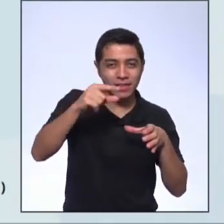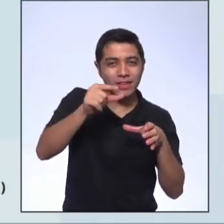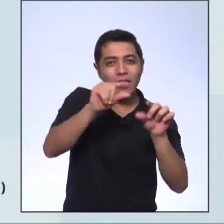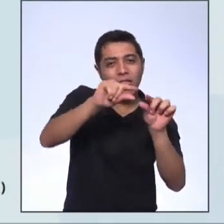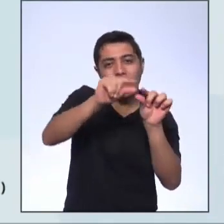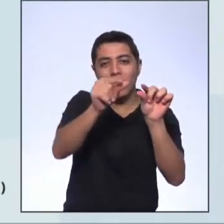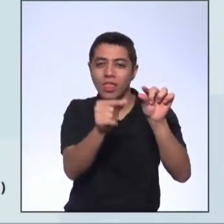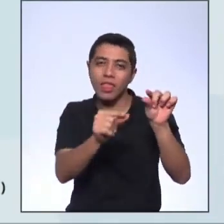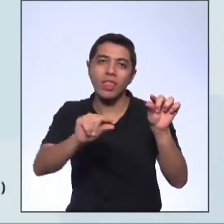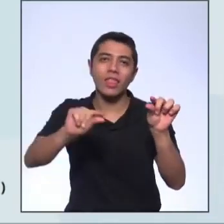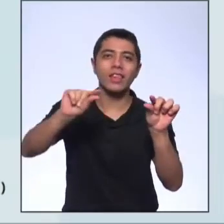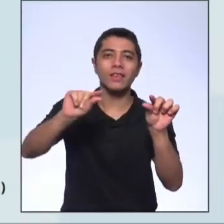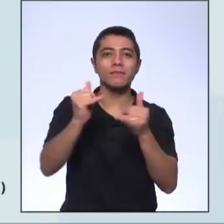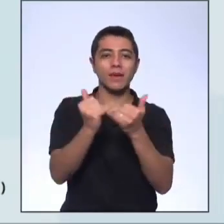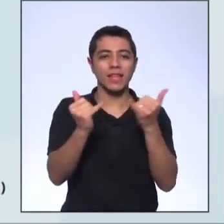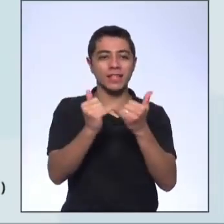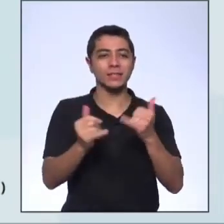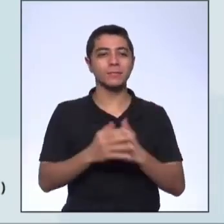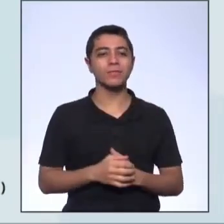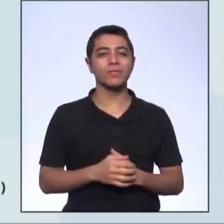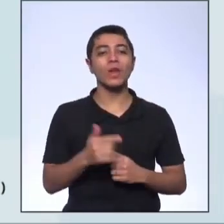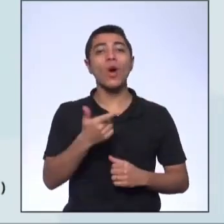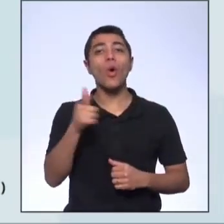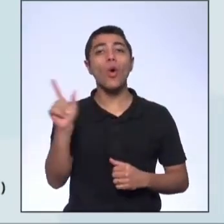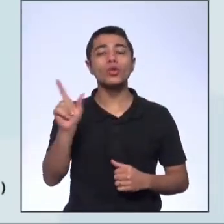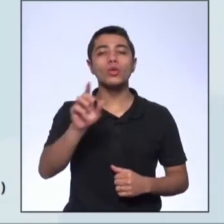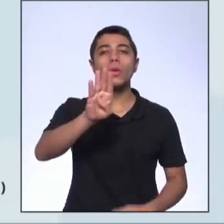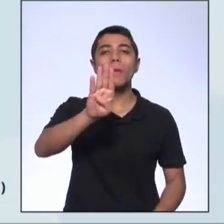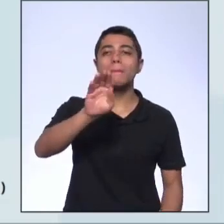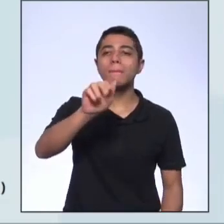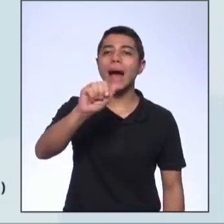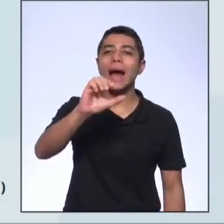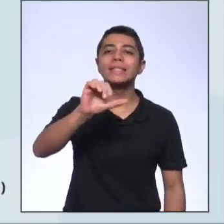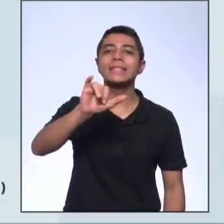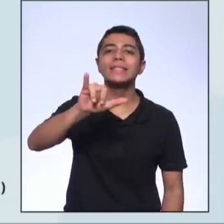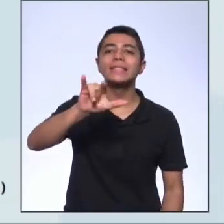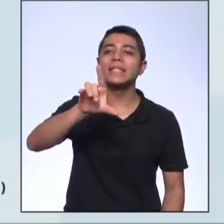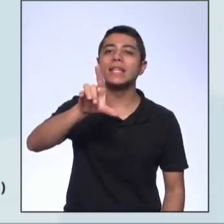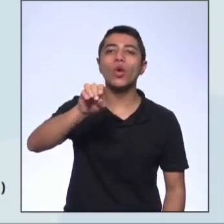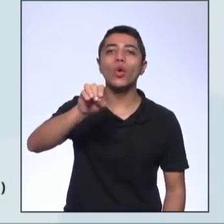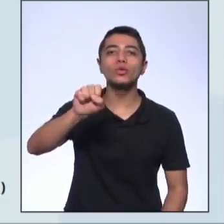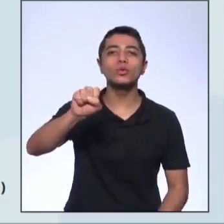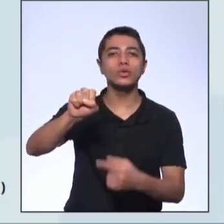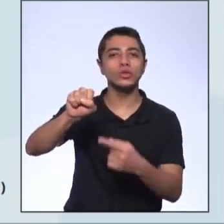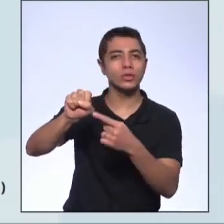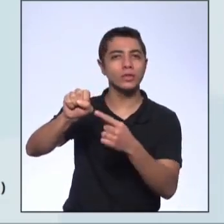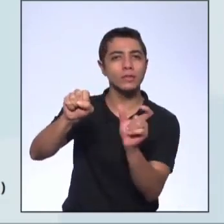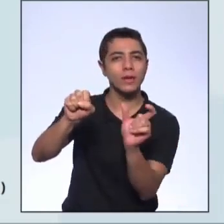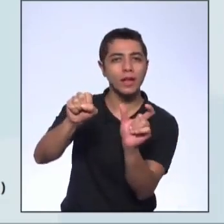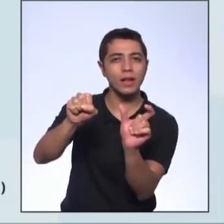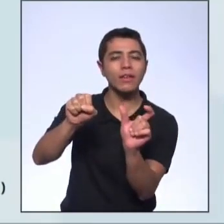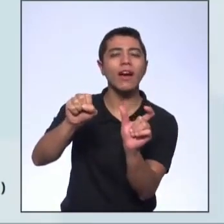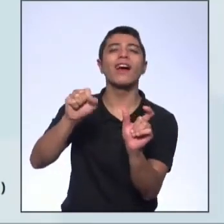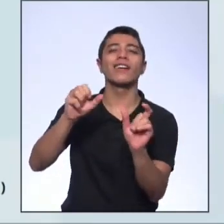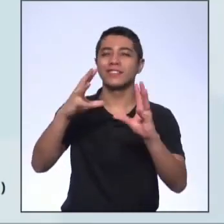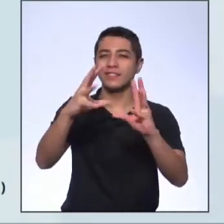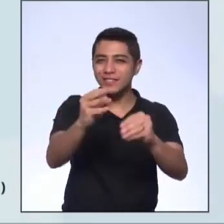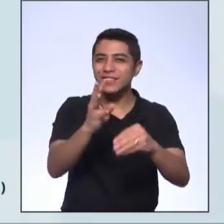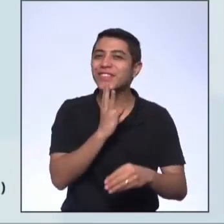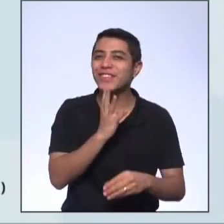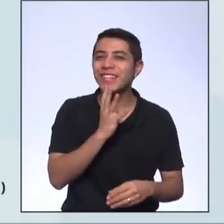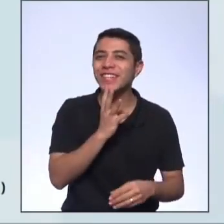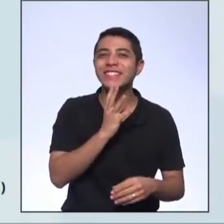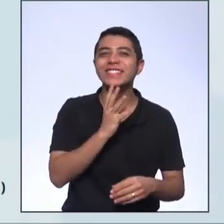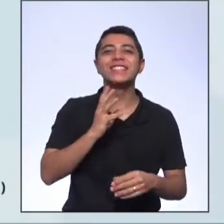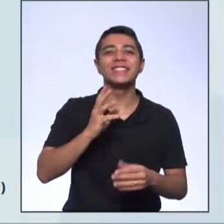bastõezinhos. Bacilo, acho que todo mundo conhece aquele bacilo, né? Que aí de leite fermentado, que a gente